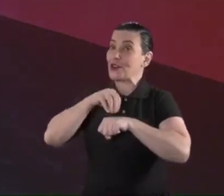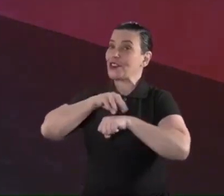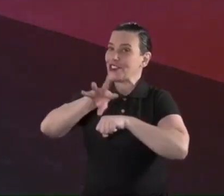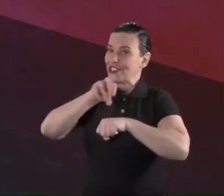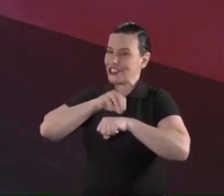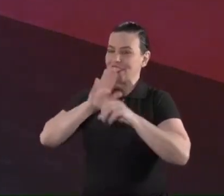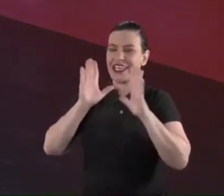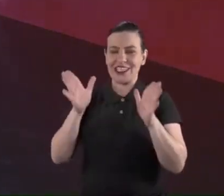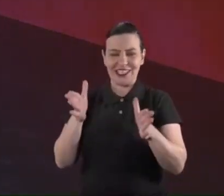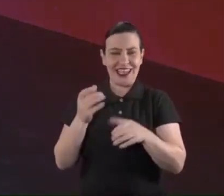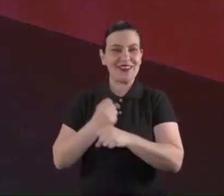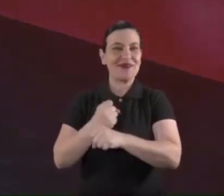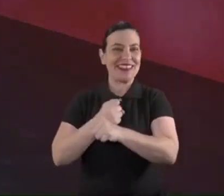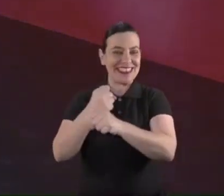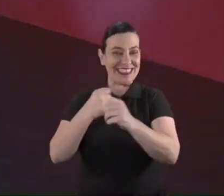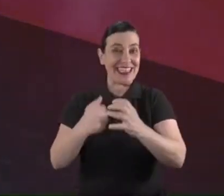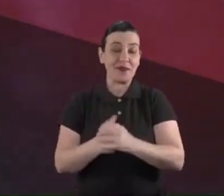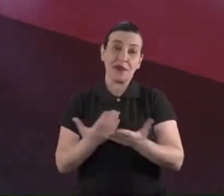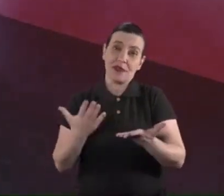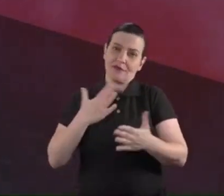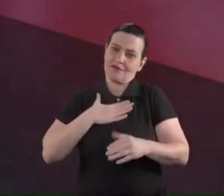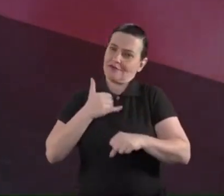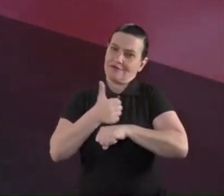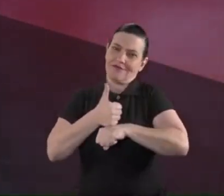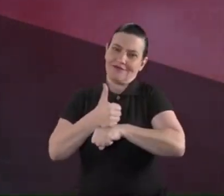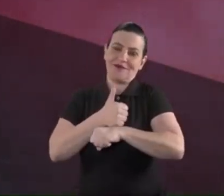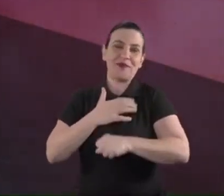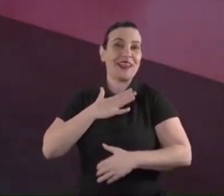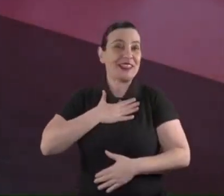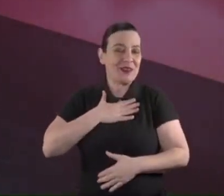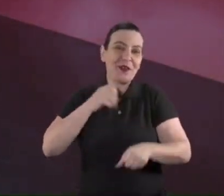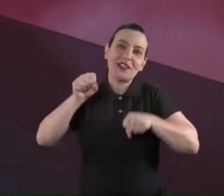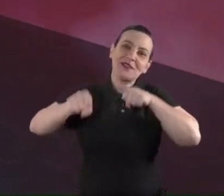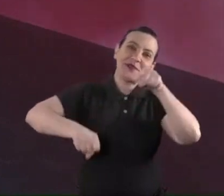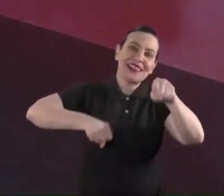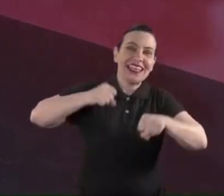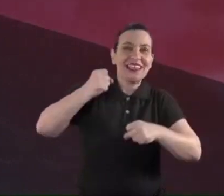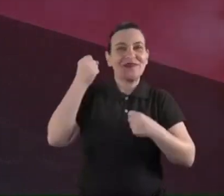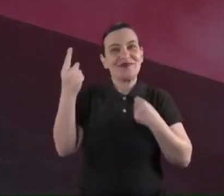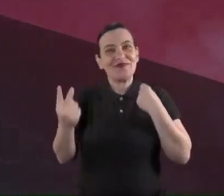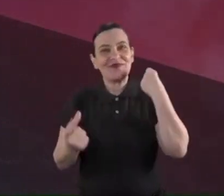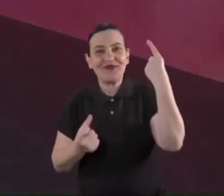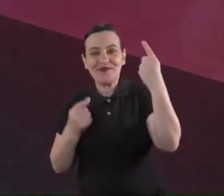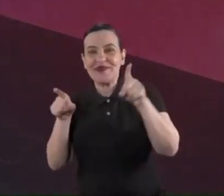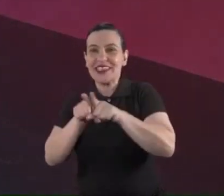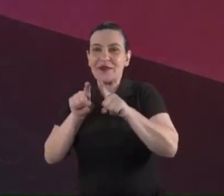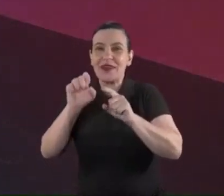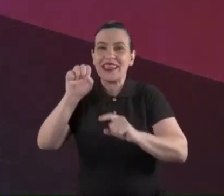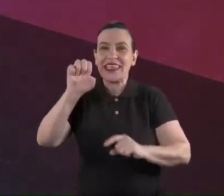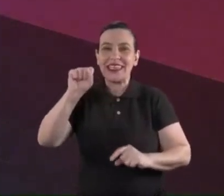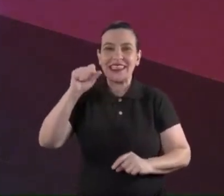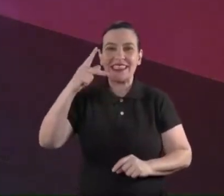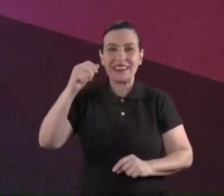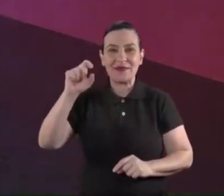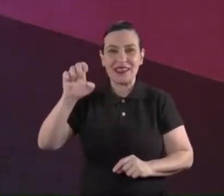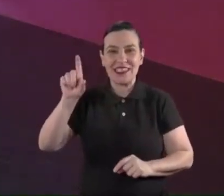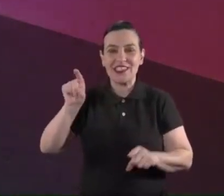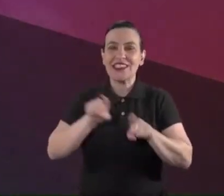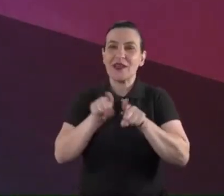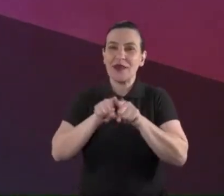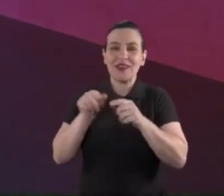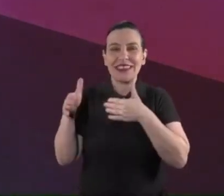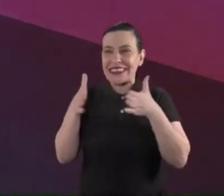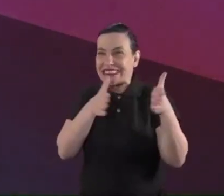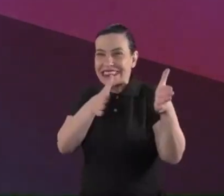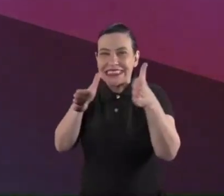Alessandro já há bastante tempo, né? Não sou profissional, mas gosto de pedalar com alguns amigos, né? Mountain bike, speed, às vezes pega estrada, nos enfiamos no meio do